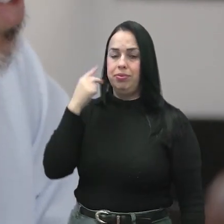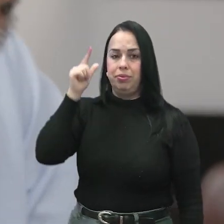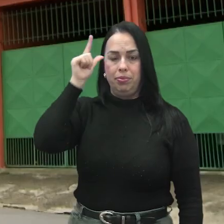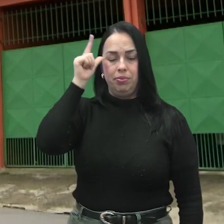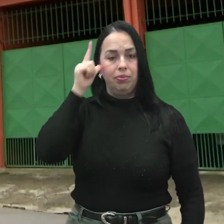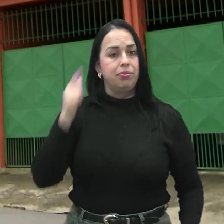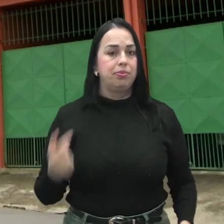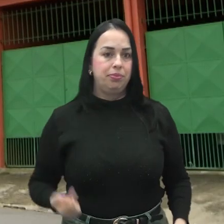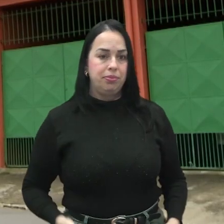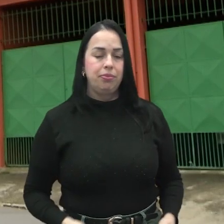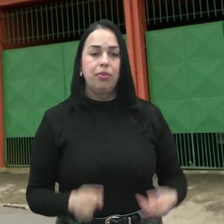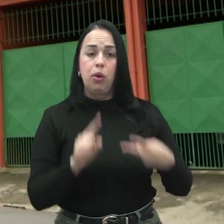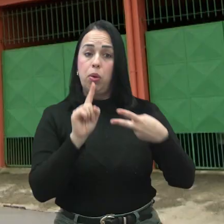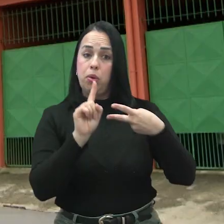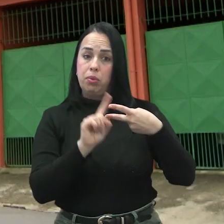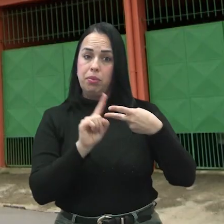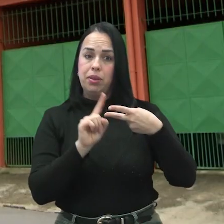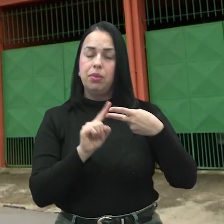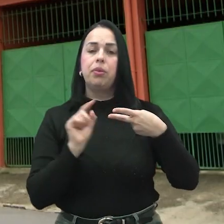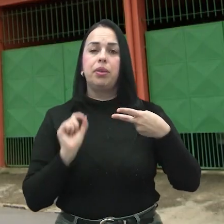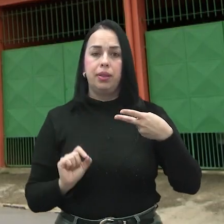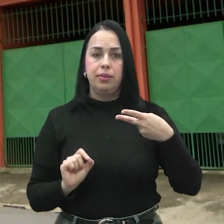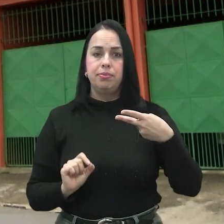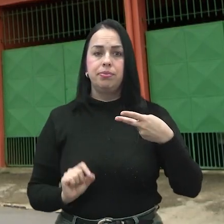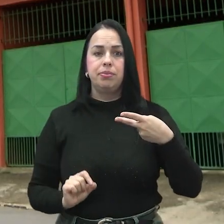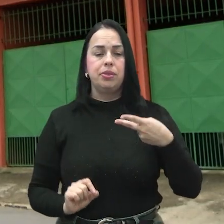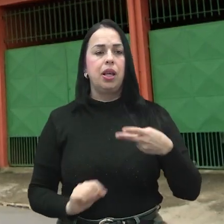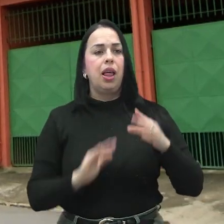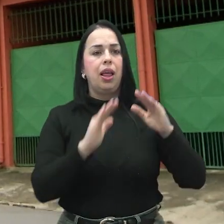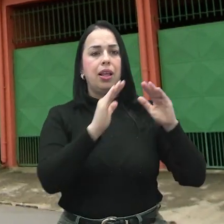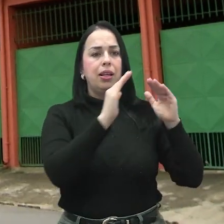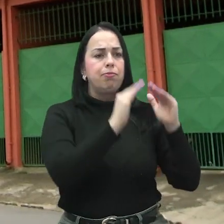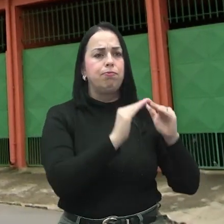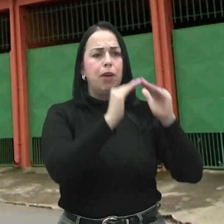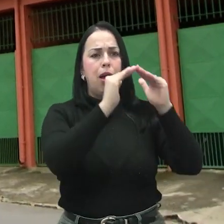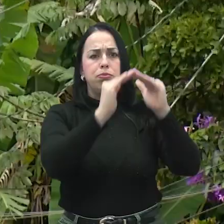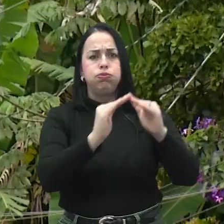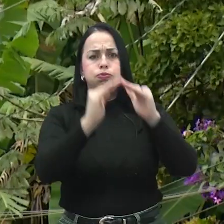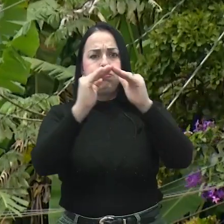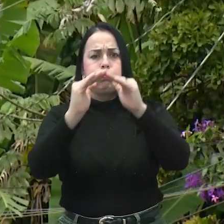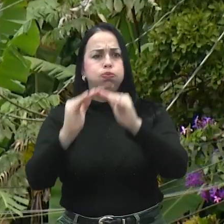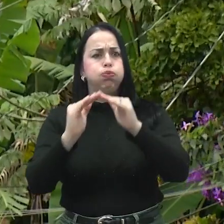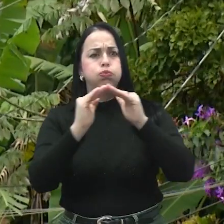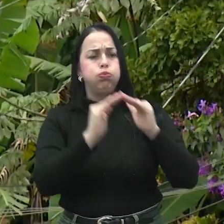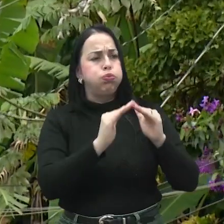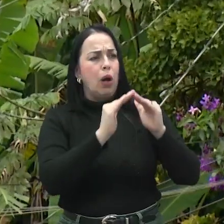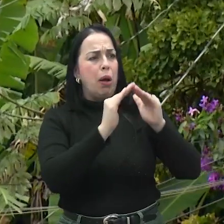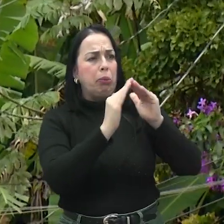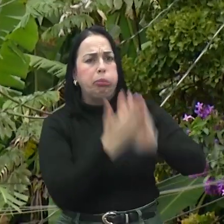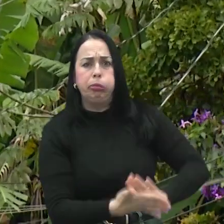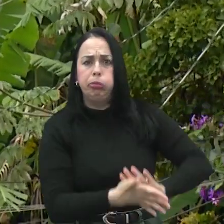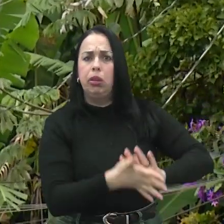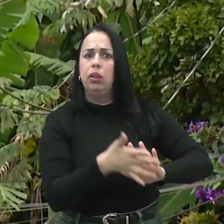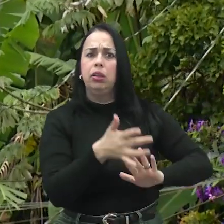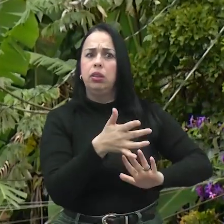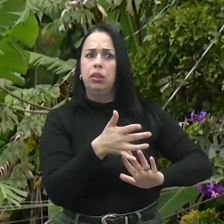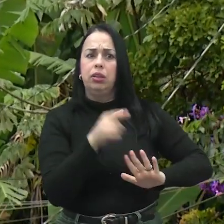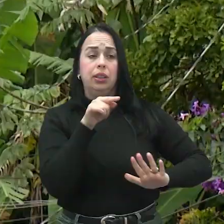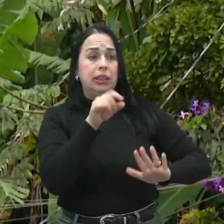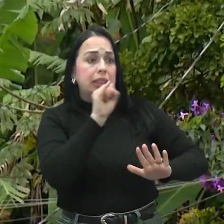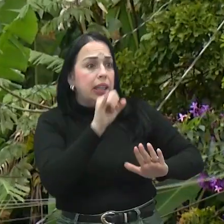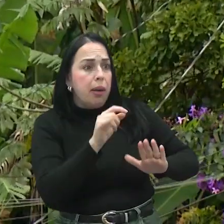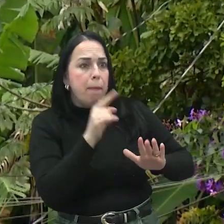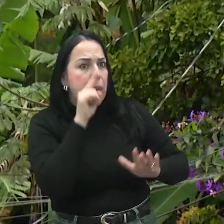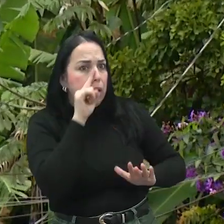Bispo. Uma delas prevê a suspensão de demolições em áreas que não apresentam mais